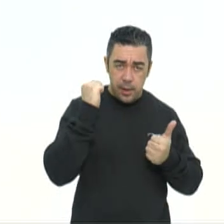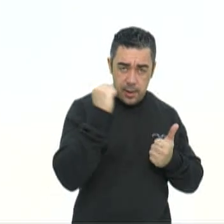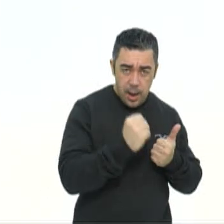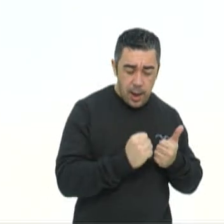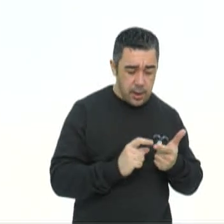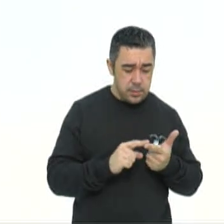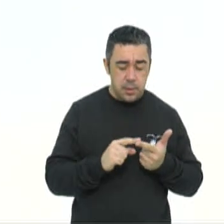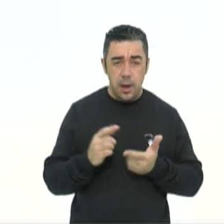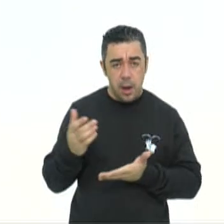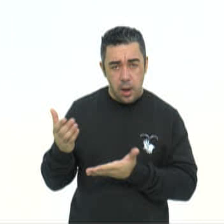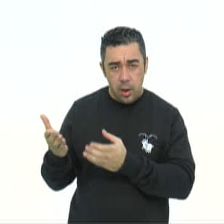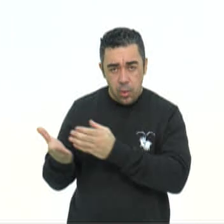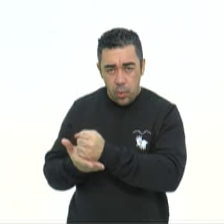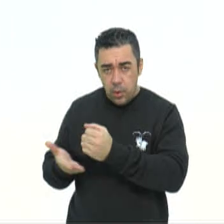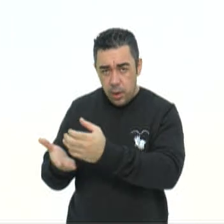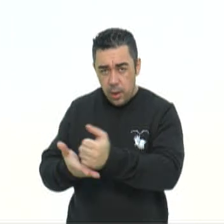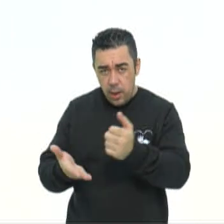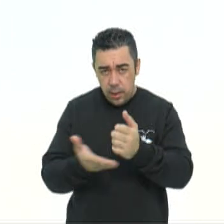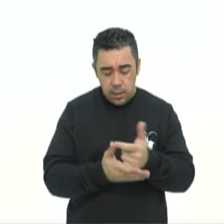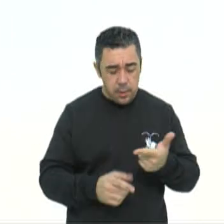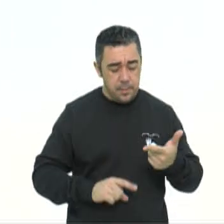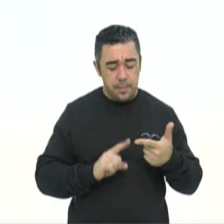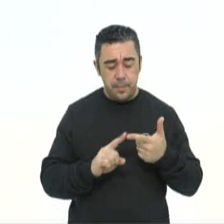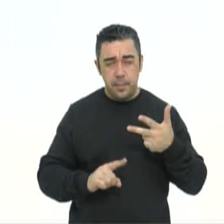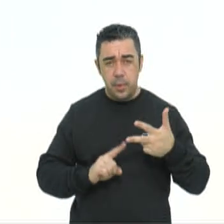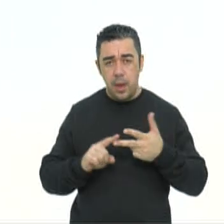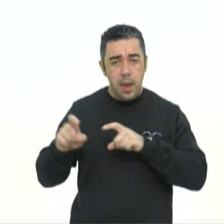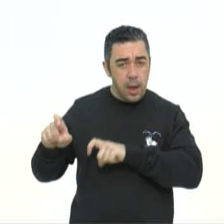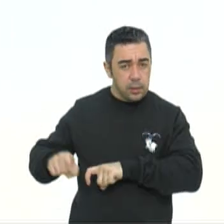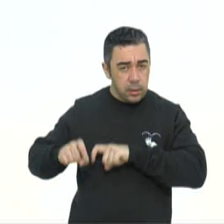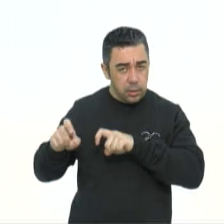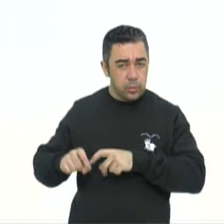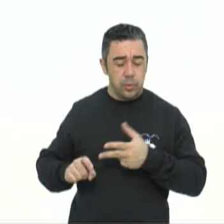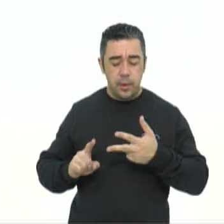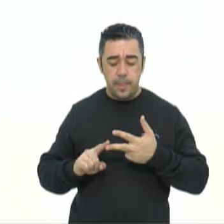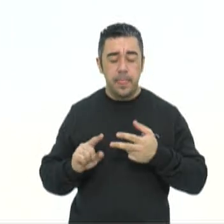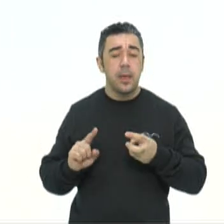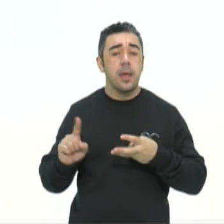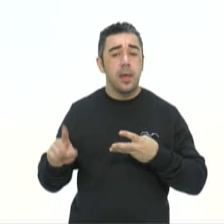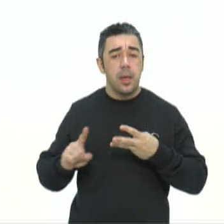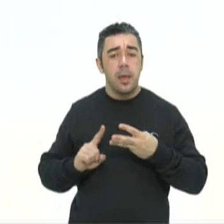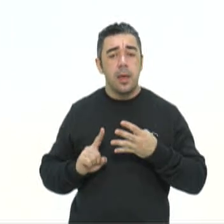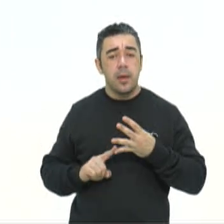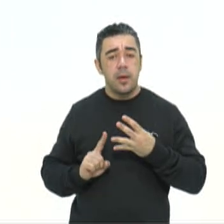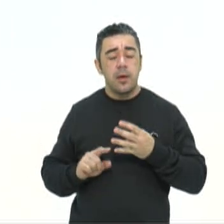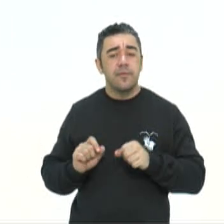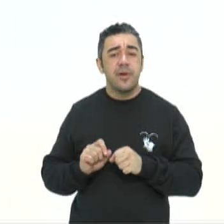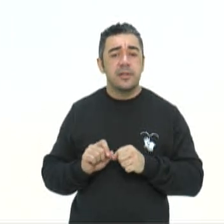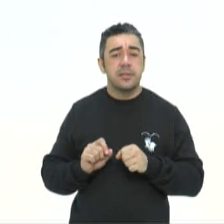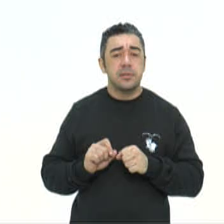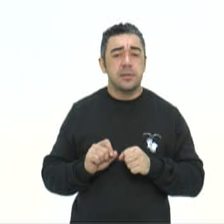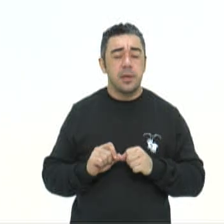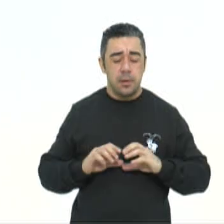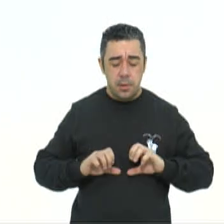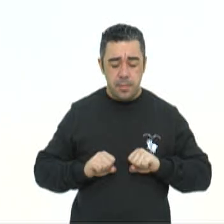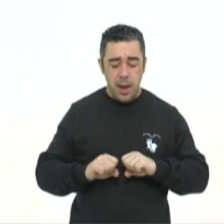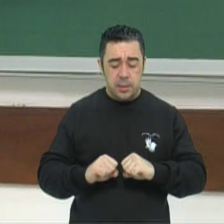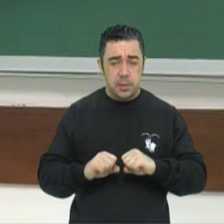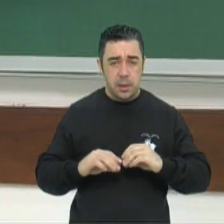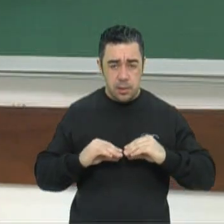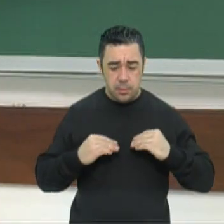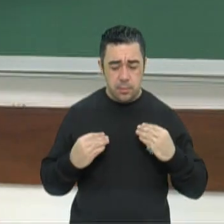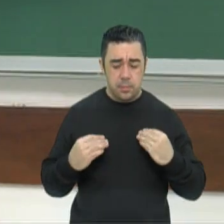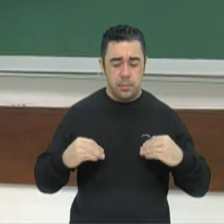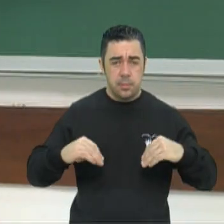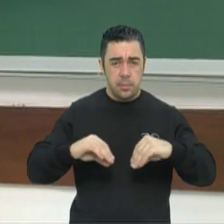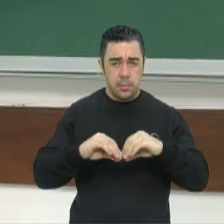coleta, agricultura e também eram povos que desenvolveram a cerâmica e objetos de argila, tá? E